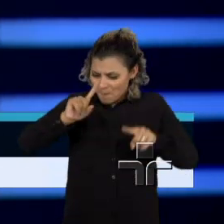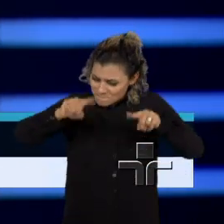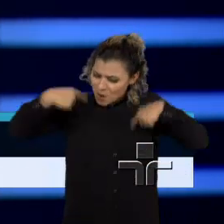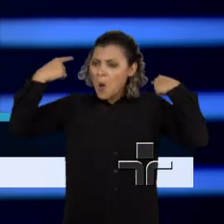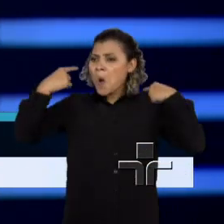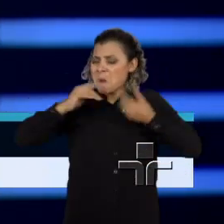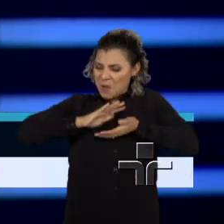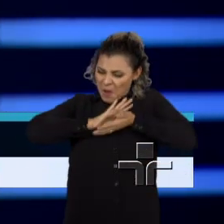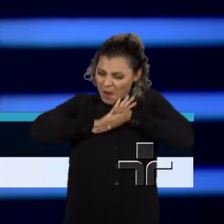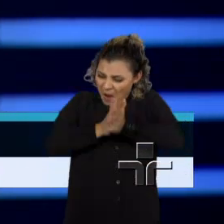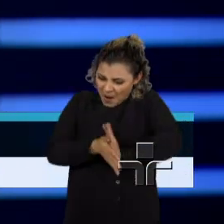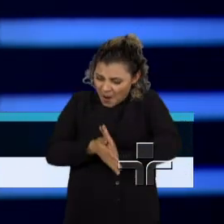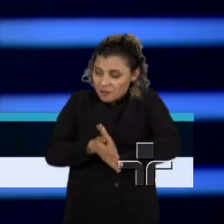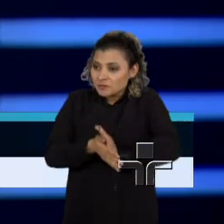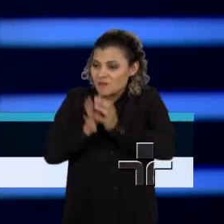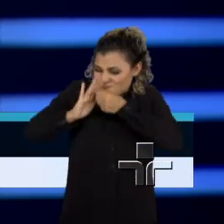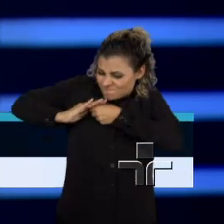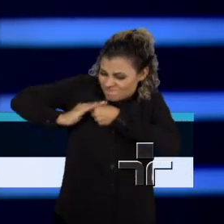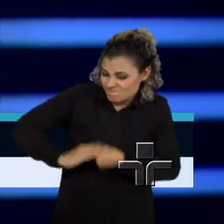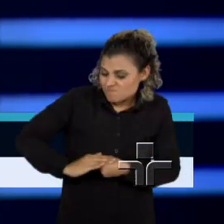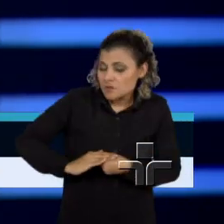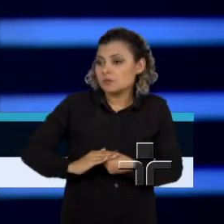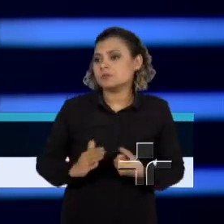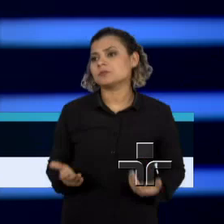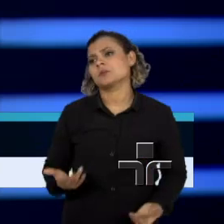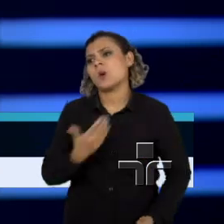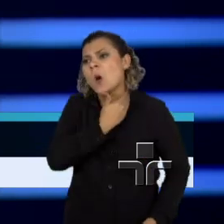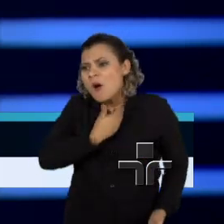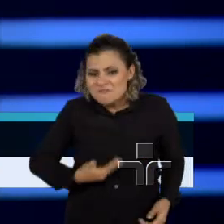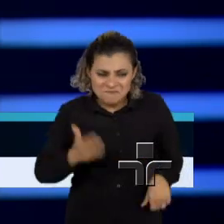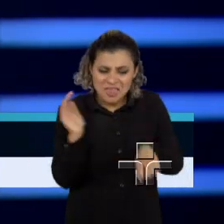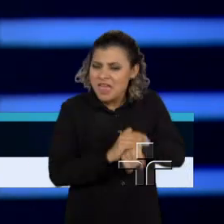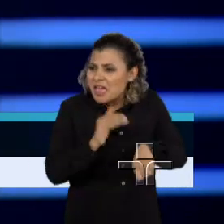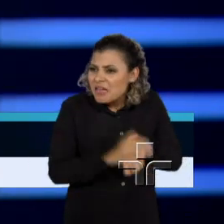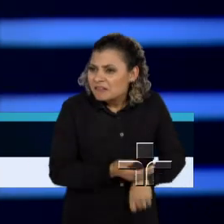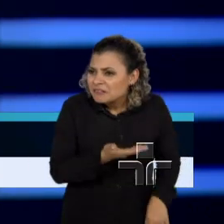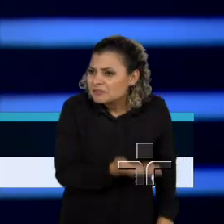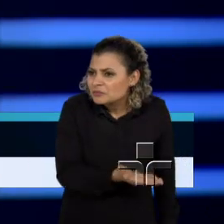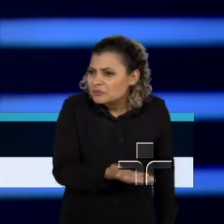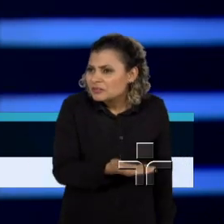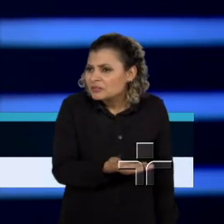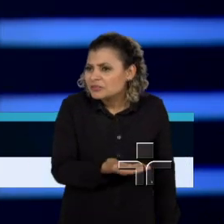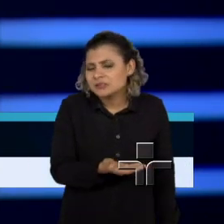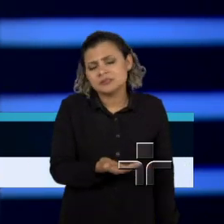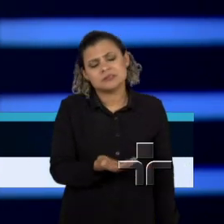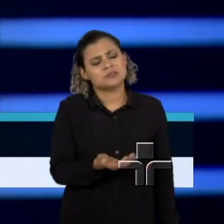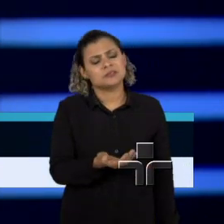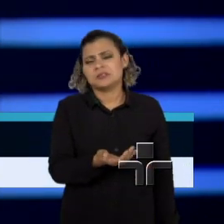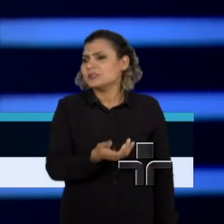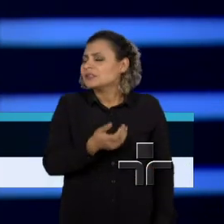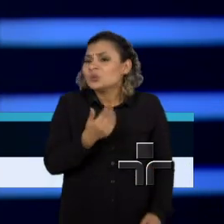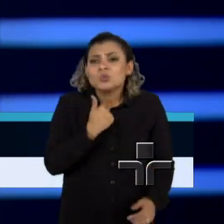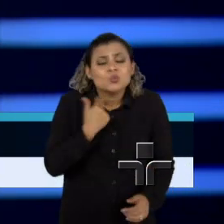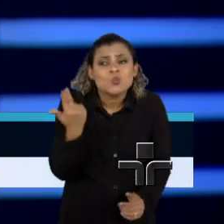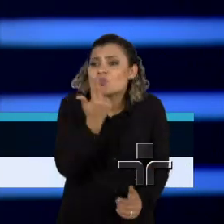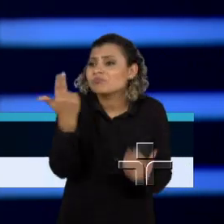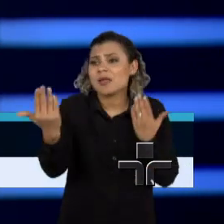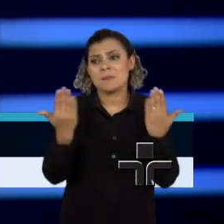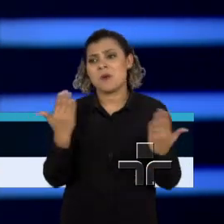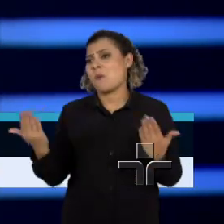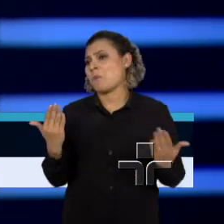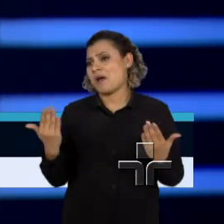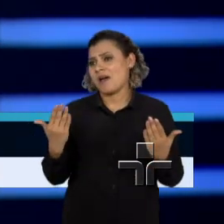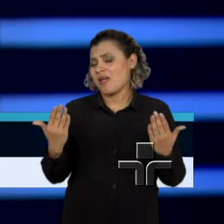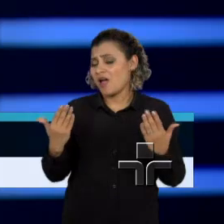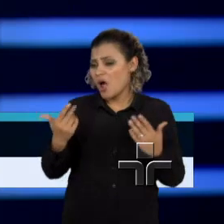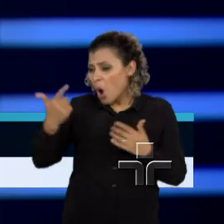de crueldade organizado pelo Estado, que é um ente coletivo, que não se compara ao criminoso normal, ou